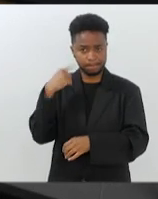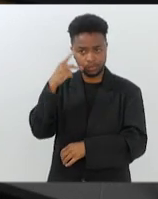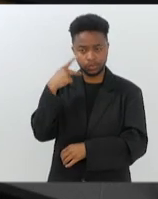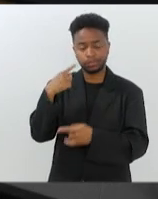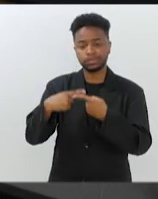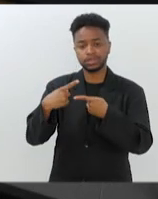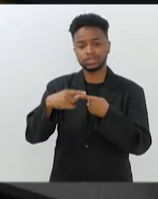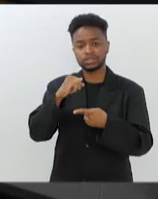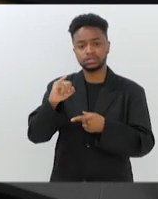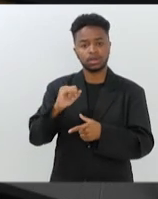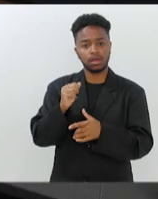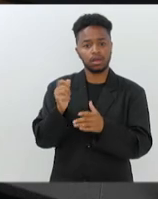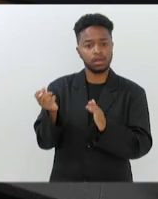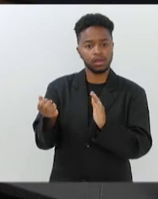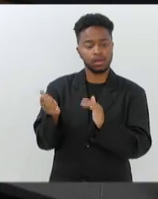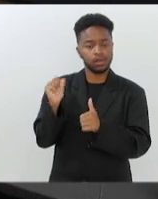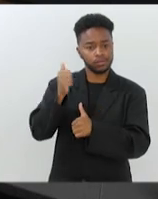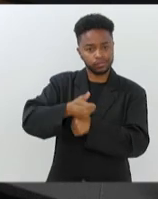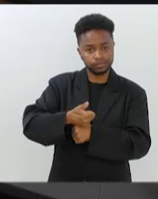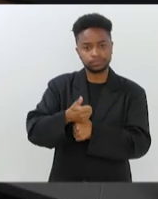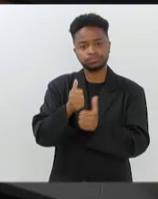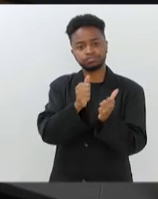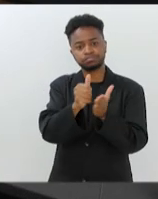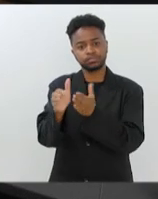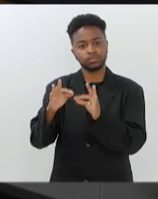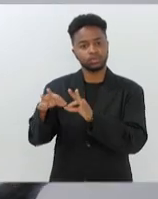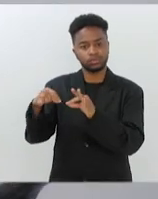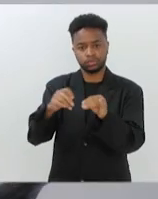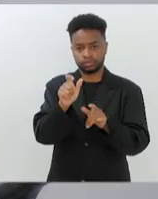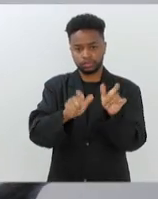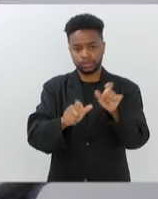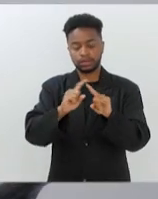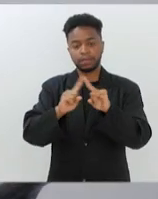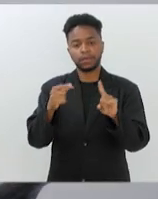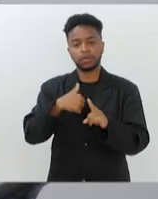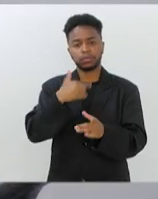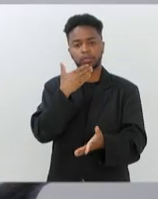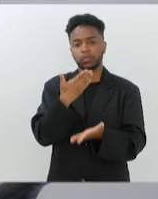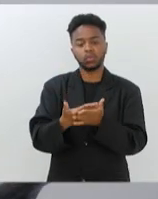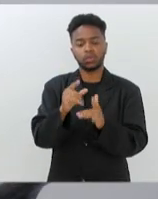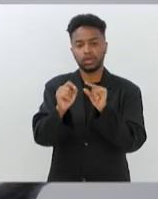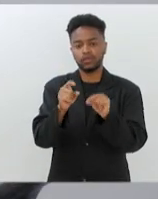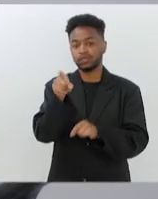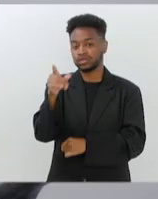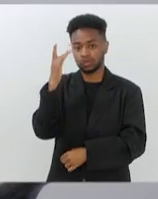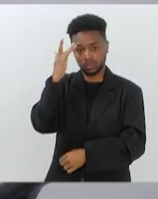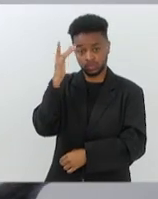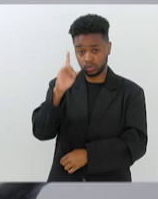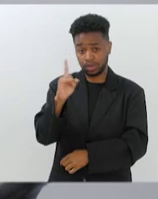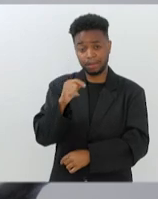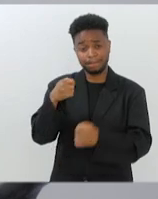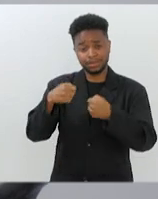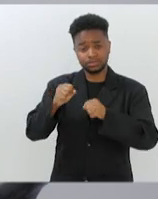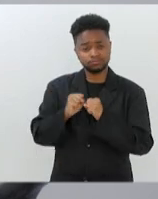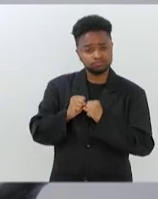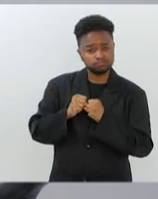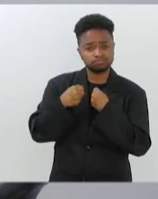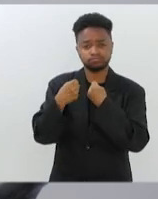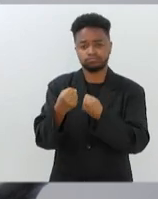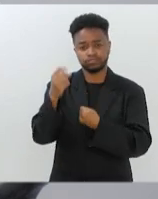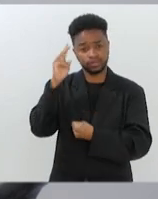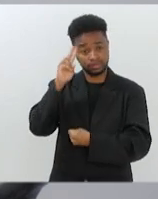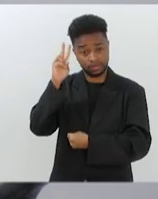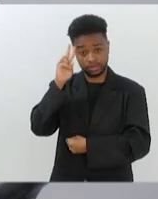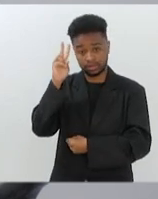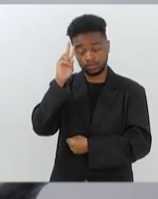todo mundo que tava lá mas me causa espécie duas coisas o senhor não se ter não ter menção teve que fazer um esforço de memória para